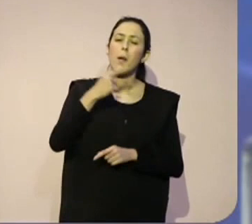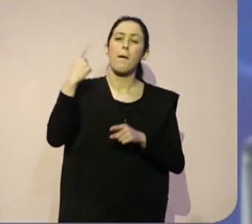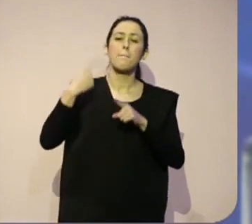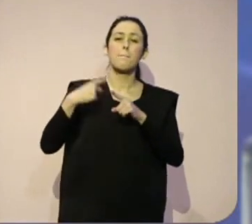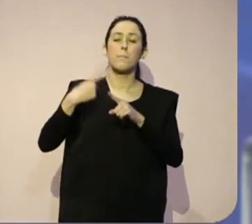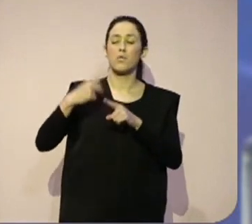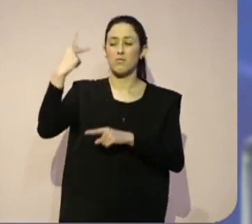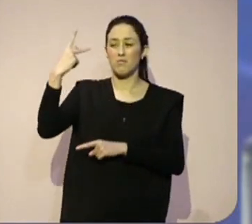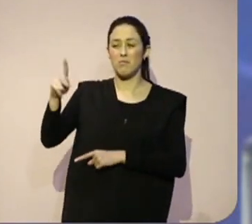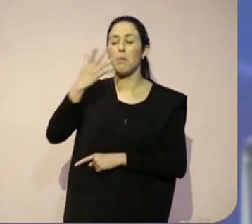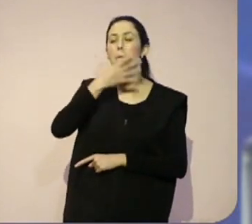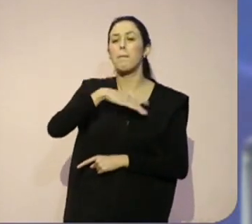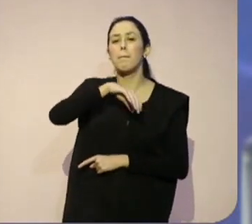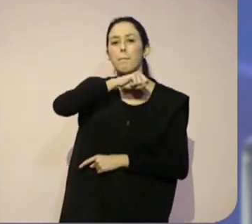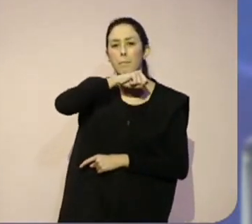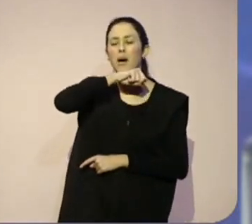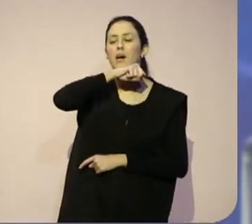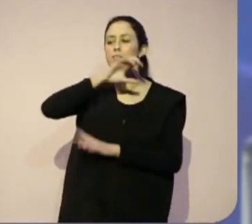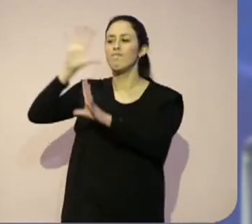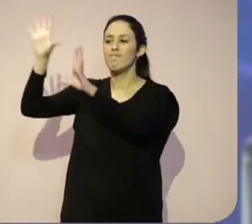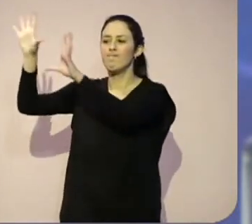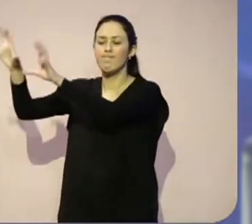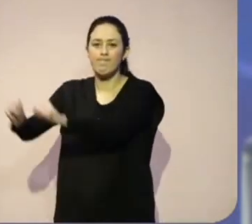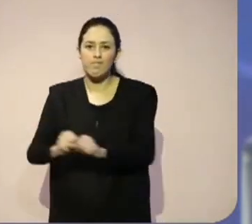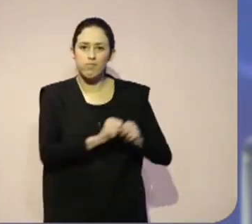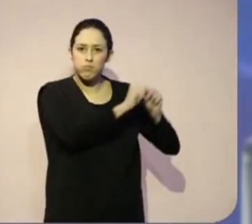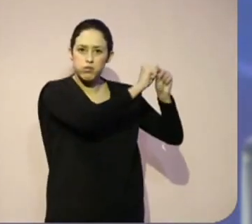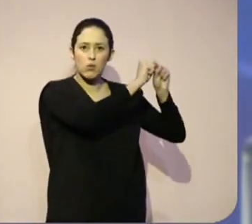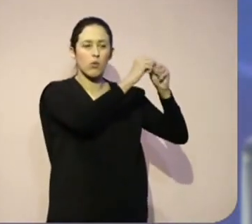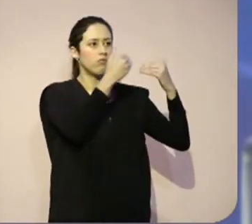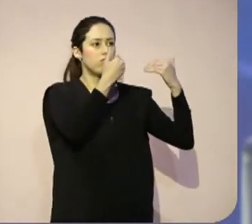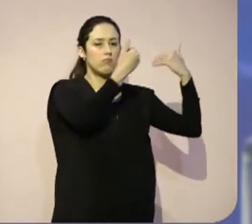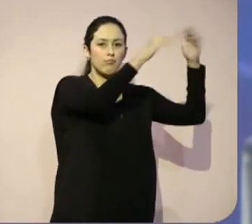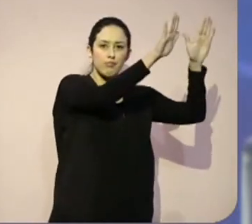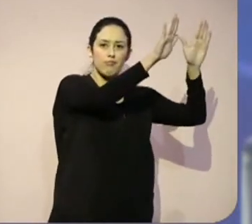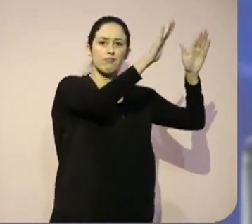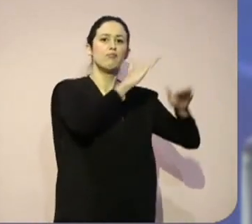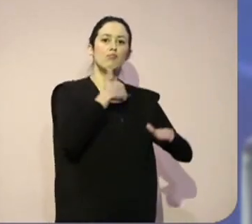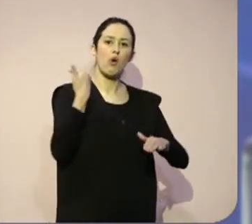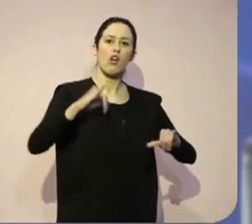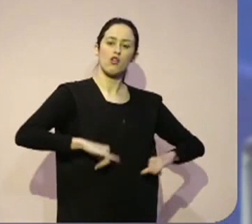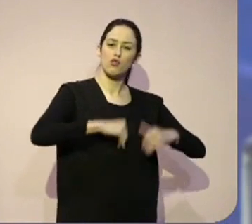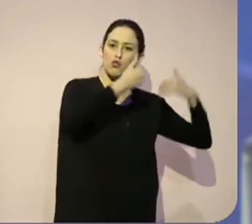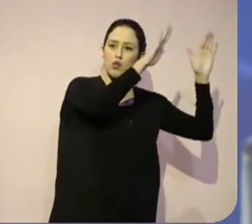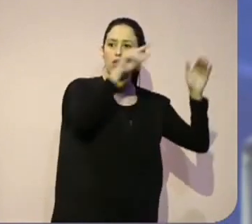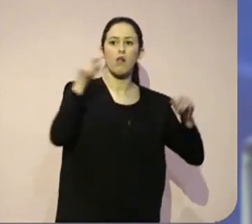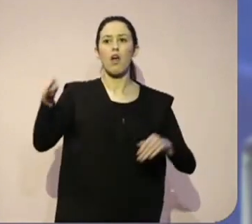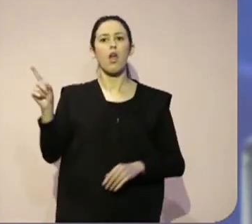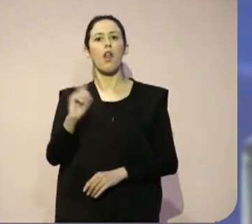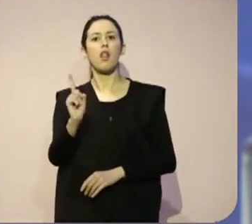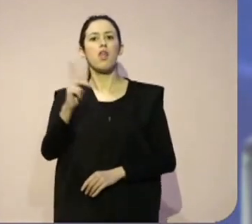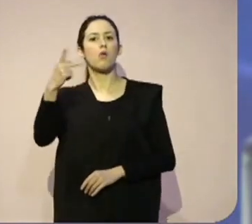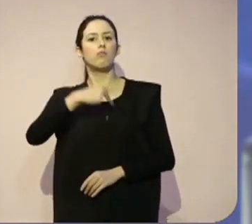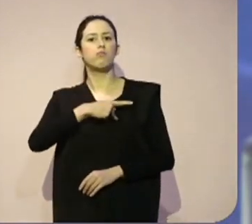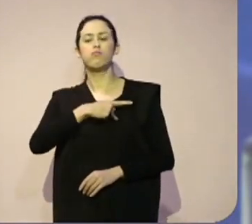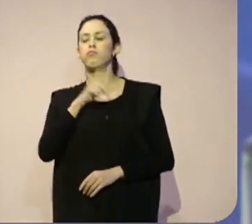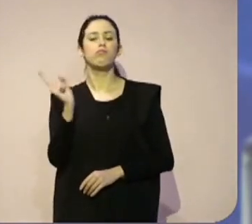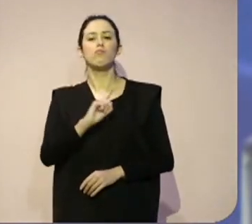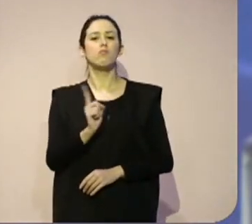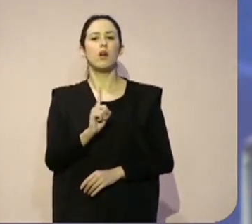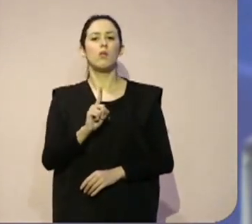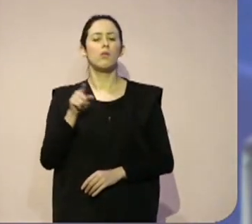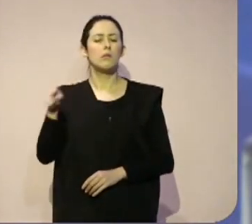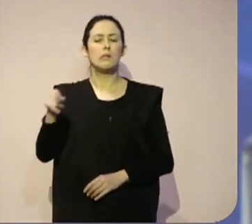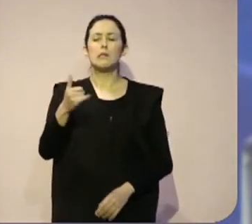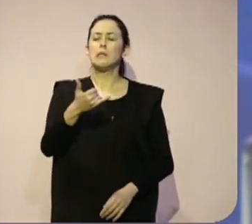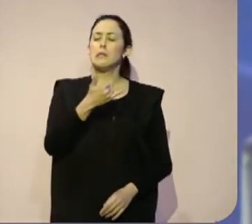ser martirizado e ele não foi pego para ser martirizado. Ele ficou muito chateado. Na verdade, a